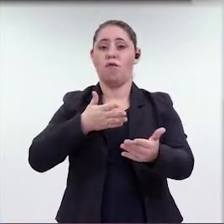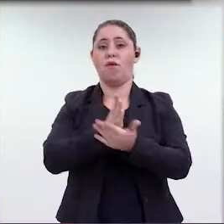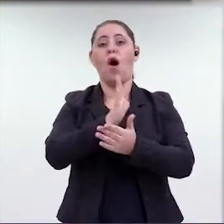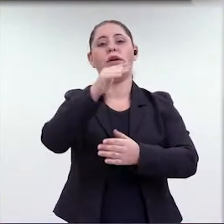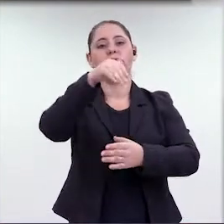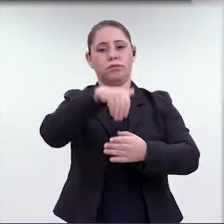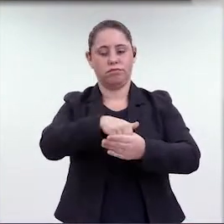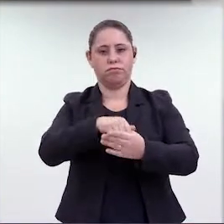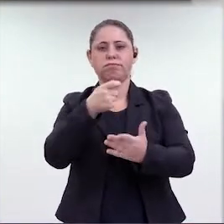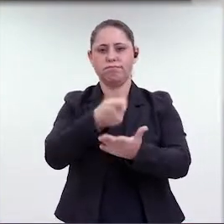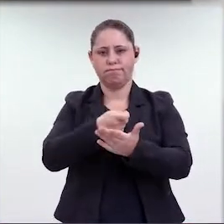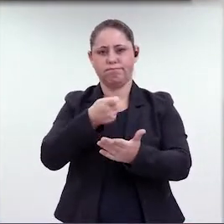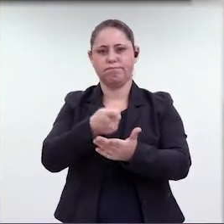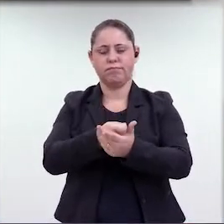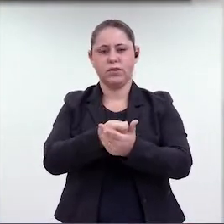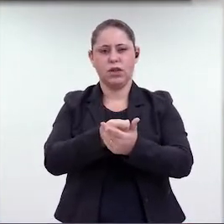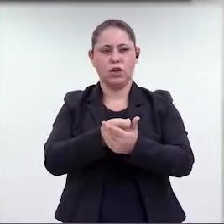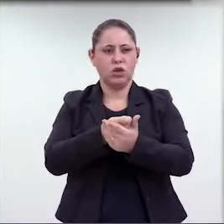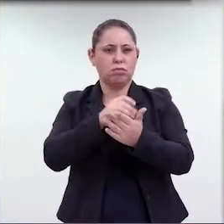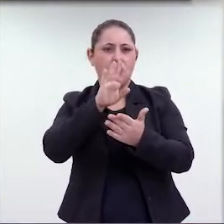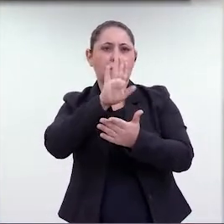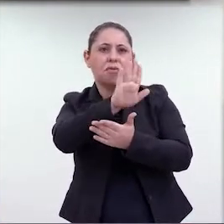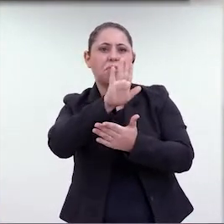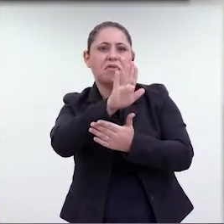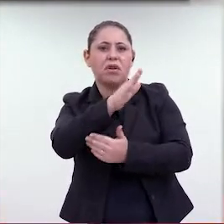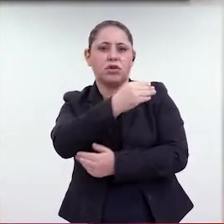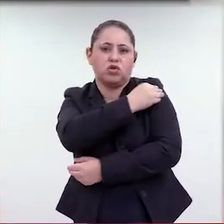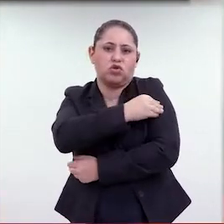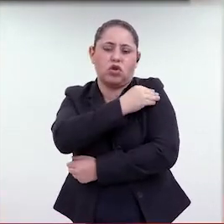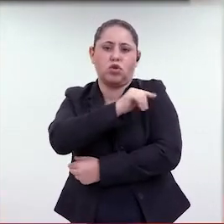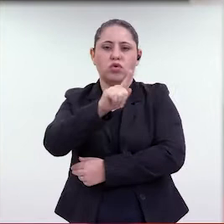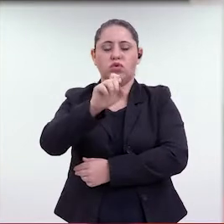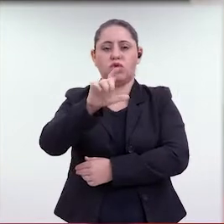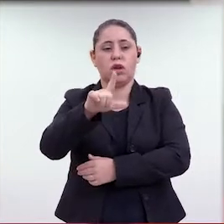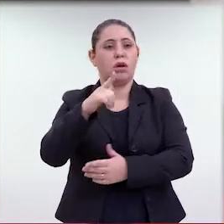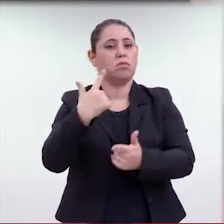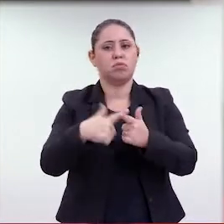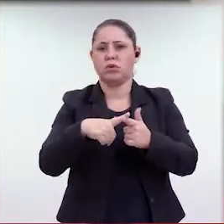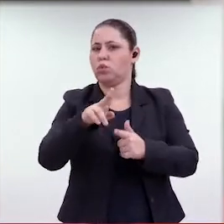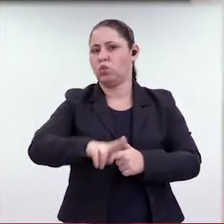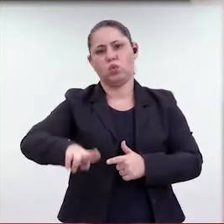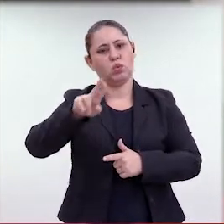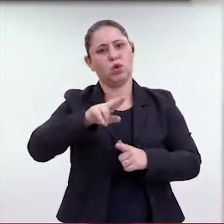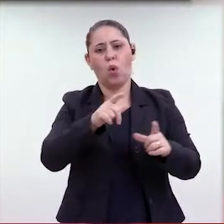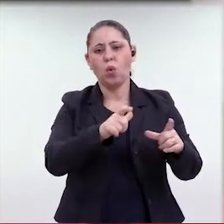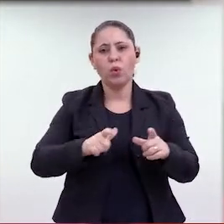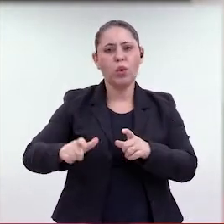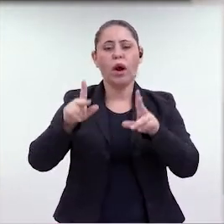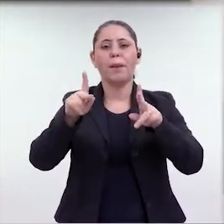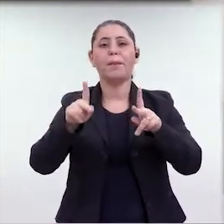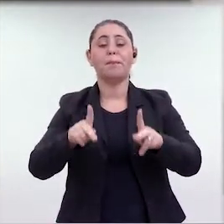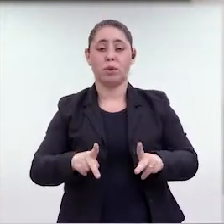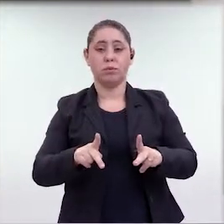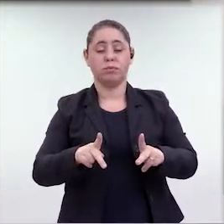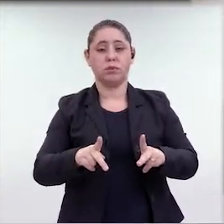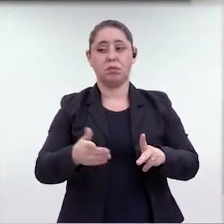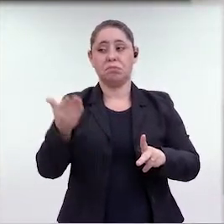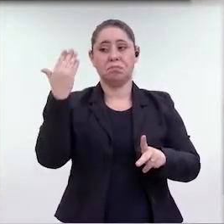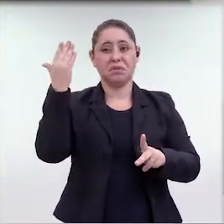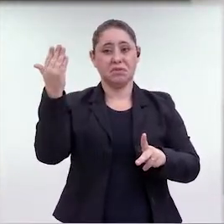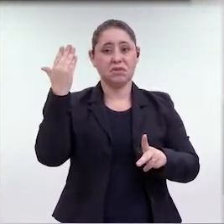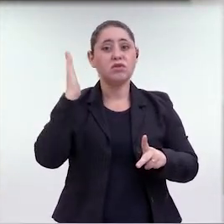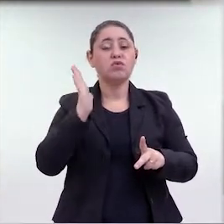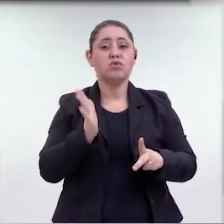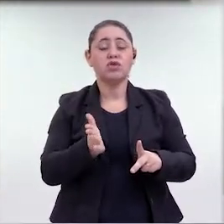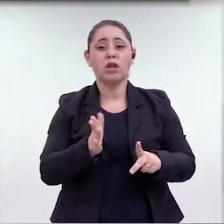tinha votado essa obrigatoriedade do dispenser de álcool em gel, que eu nem sei por que deixou de ser utilizado nos locais públicos